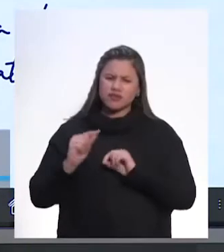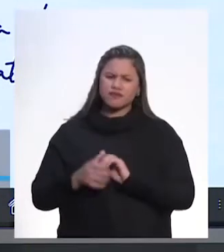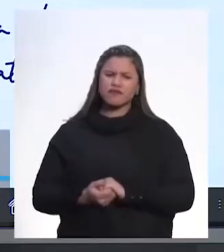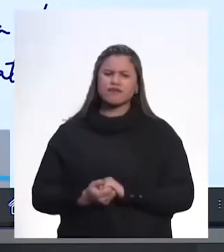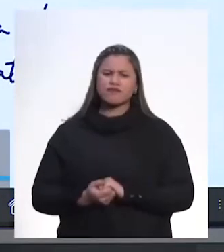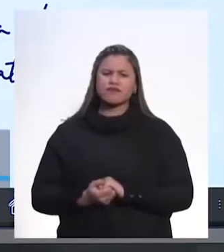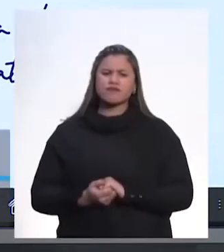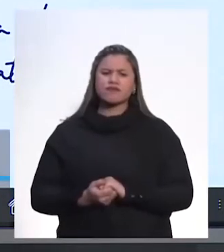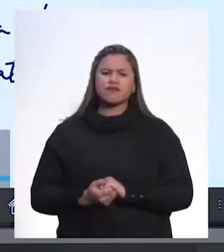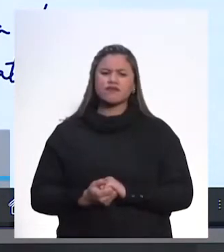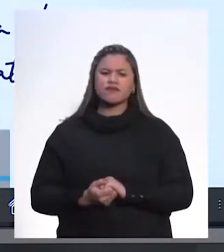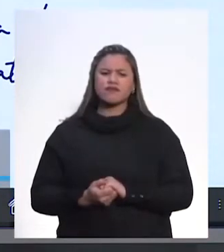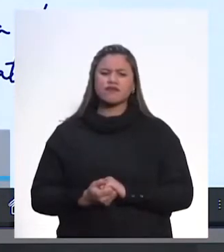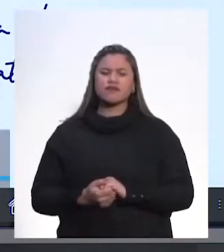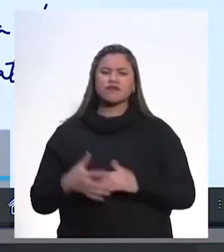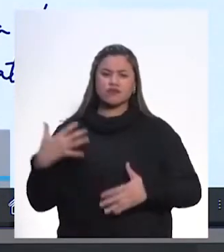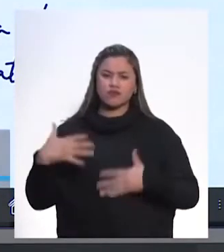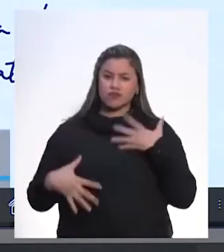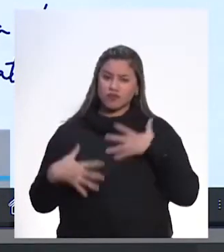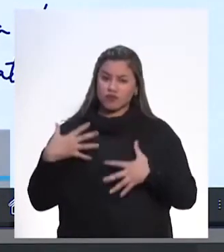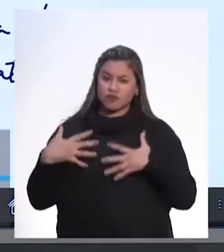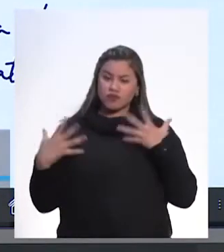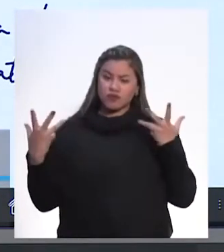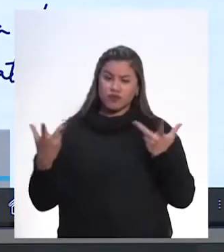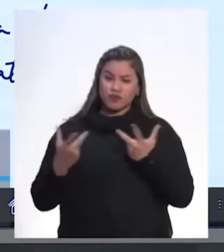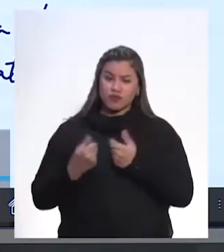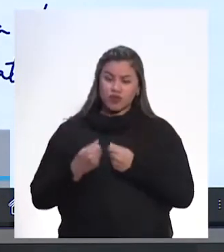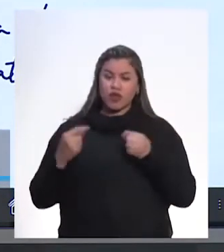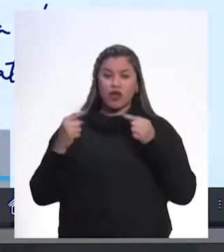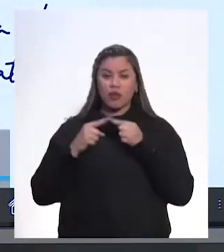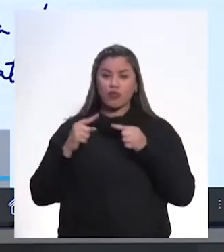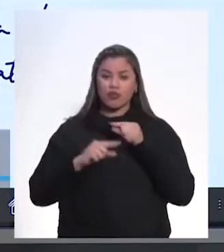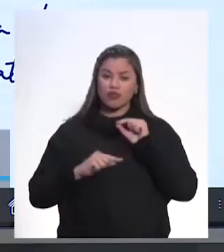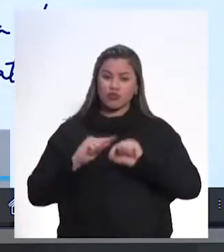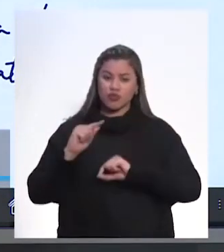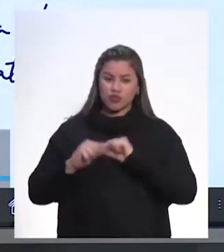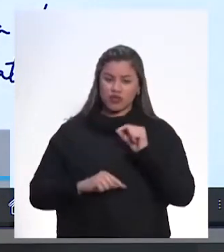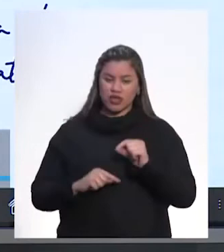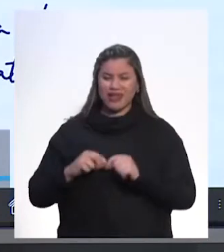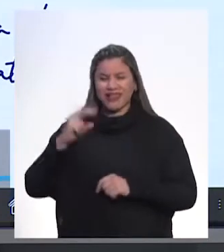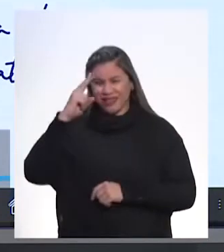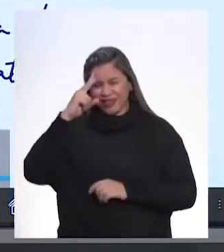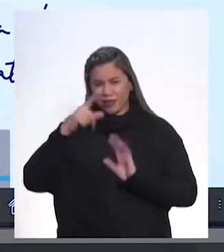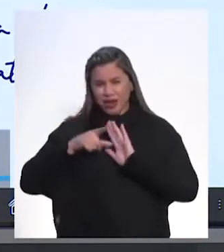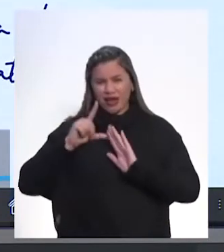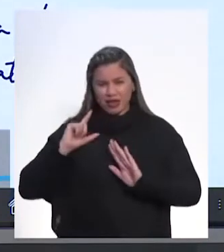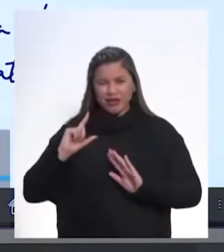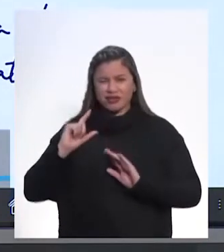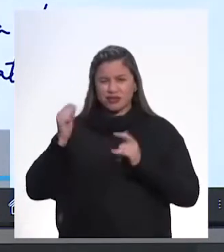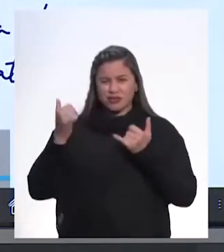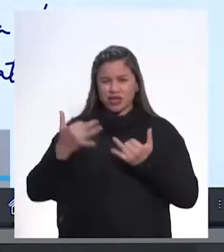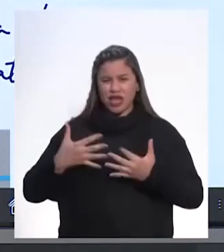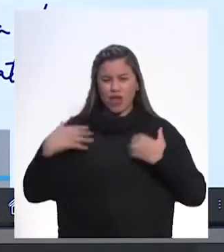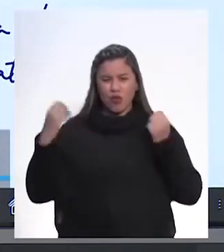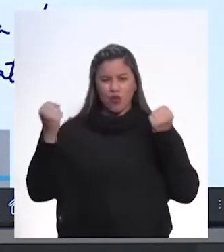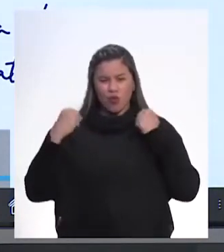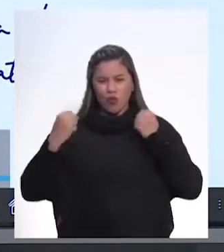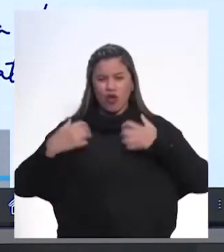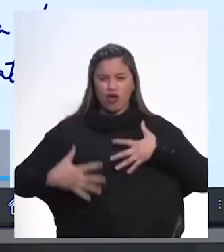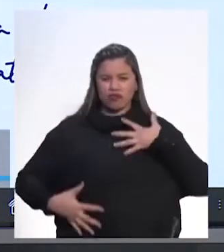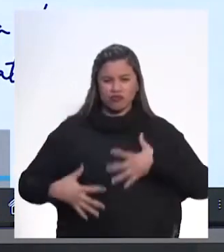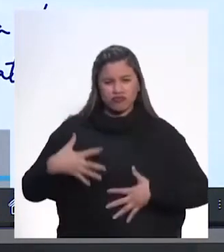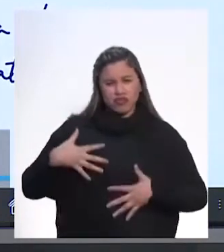espetacular? O corpo espetacular é justamente quando você condiciona. Lembra que eu falei lá atrás de condicionamento físico, que